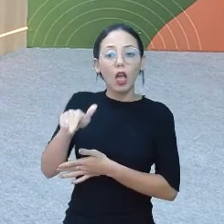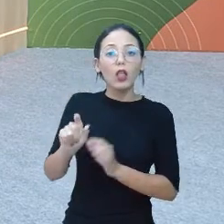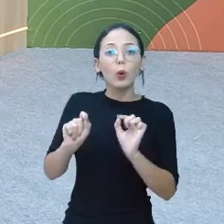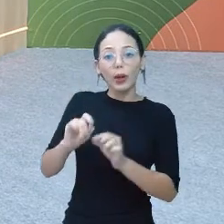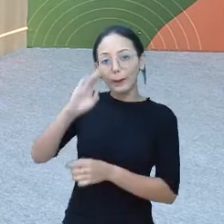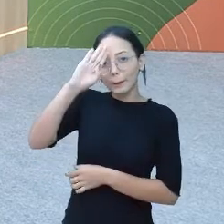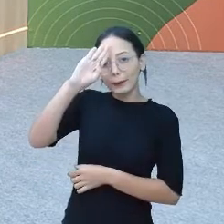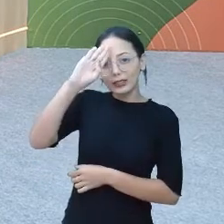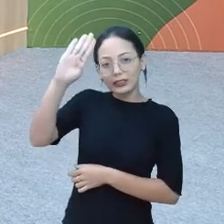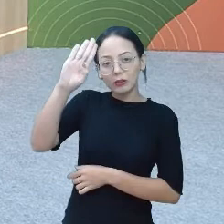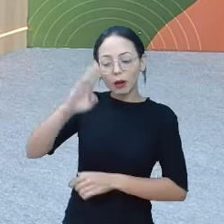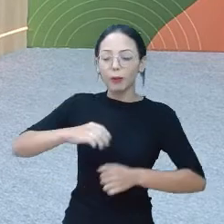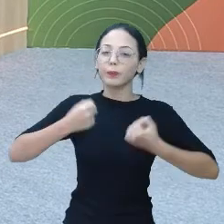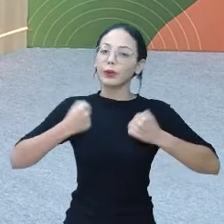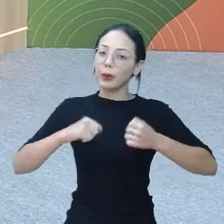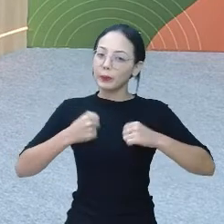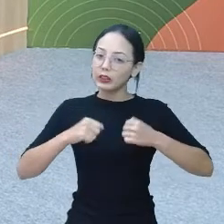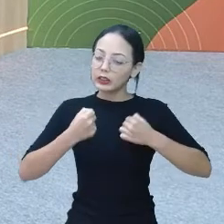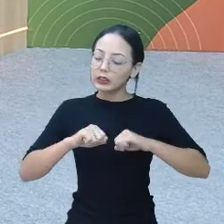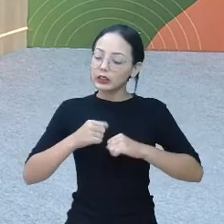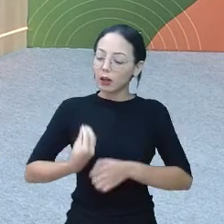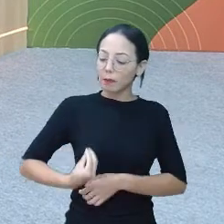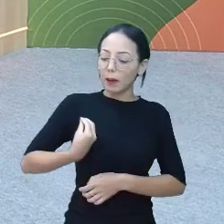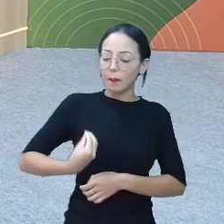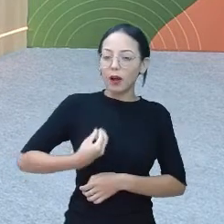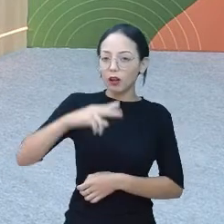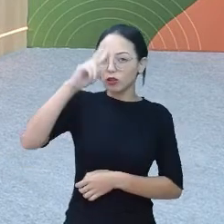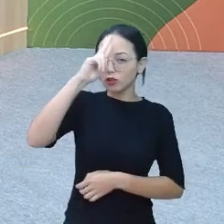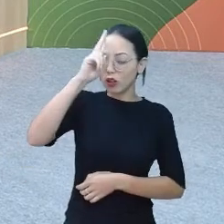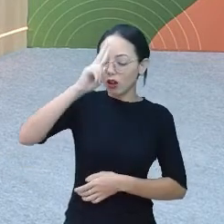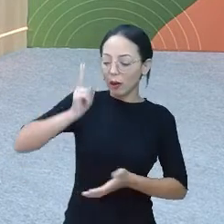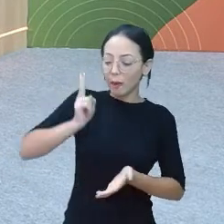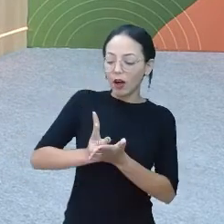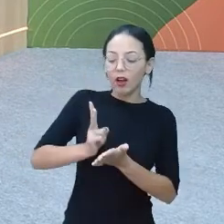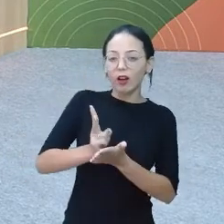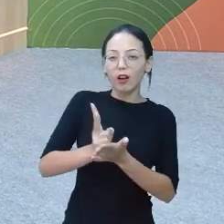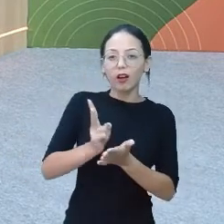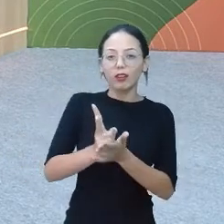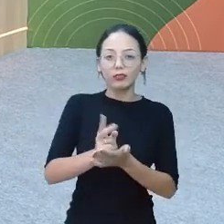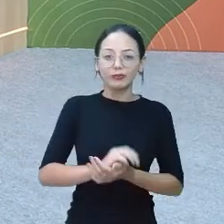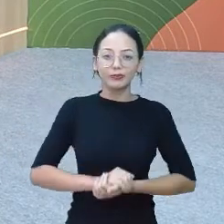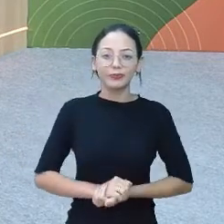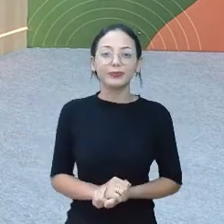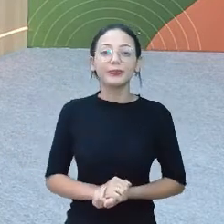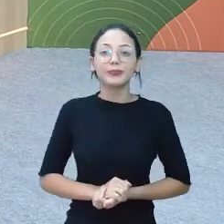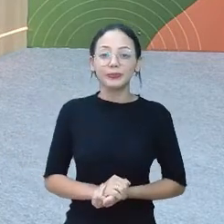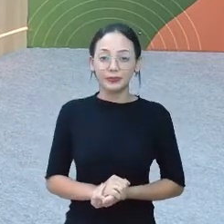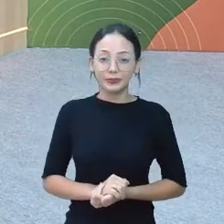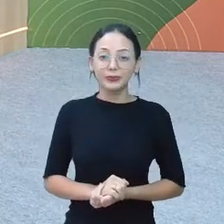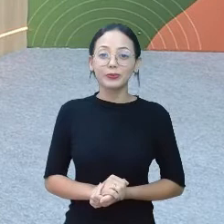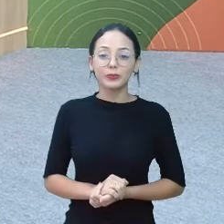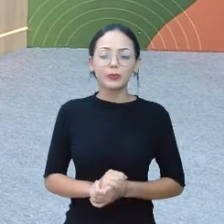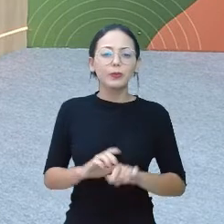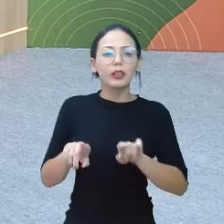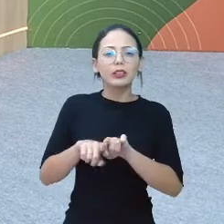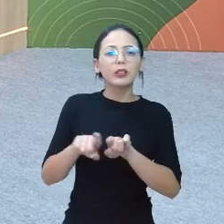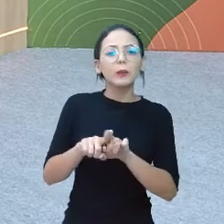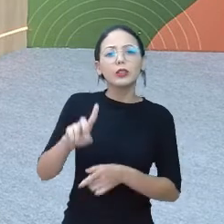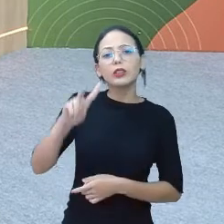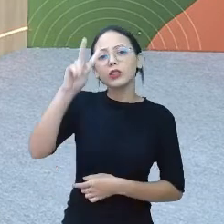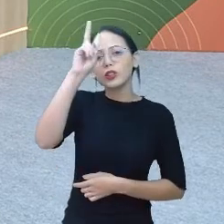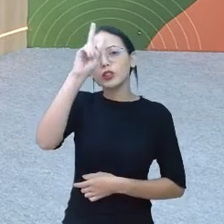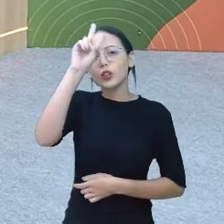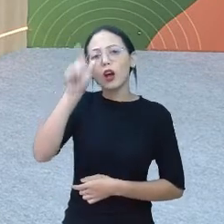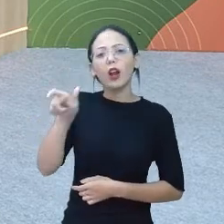da ação, então ele precisa existir para que a história se faça ao seu redor. Que no caso da nossa historinha é o